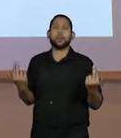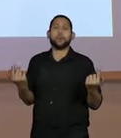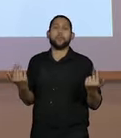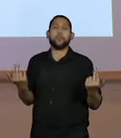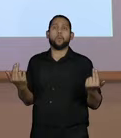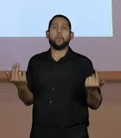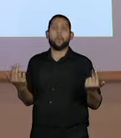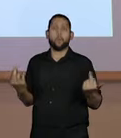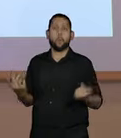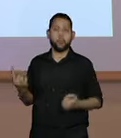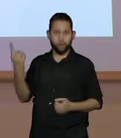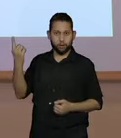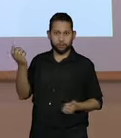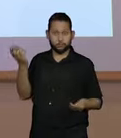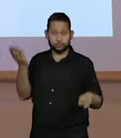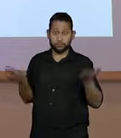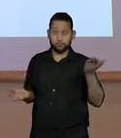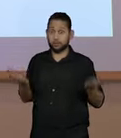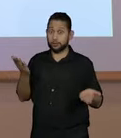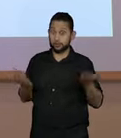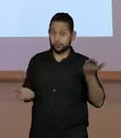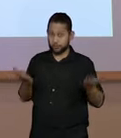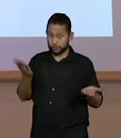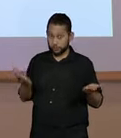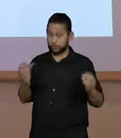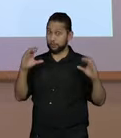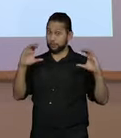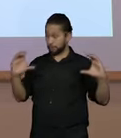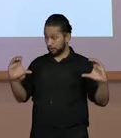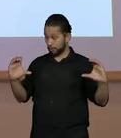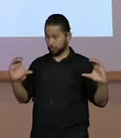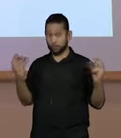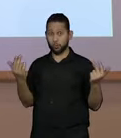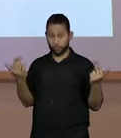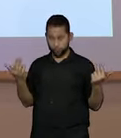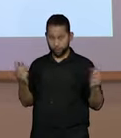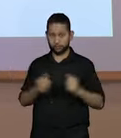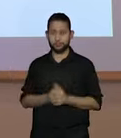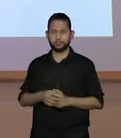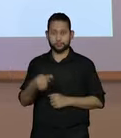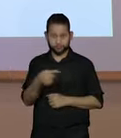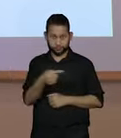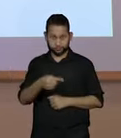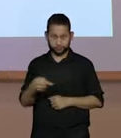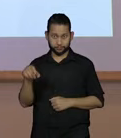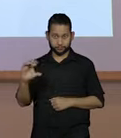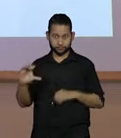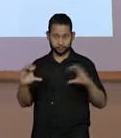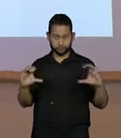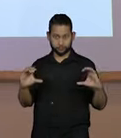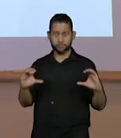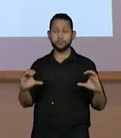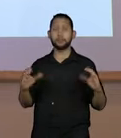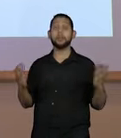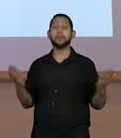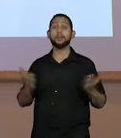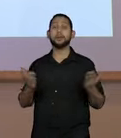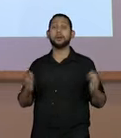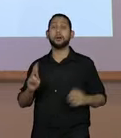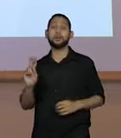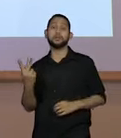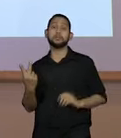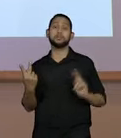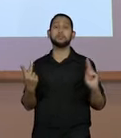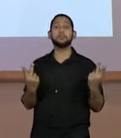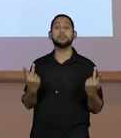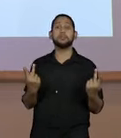carbônico. Balanceamos o carbono. Vamos então agora pensar no hidrogênio, já que ele é